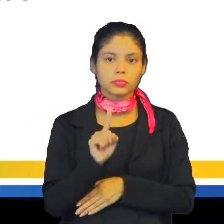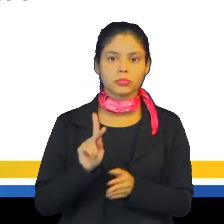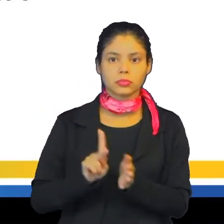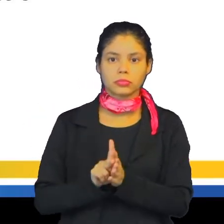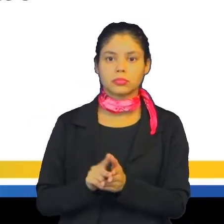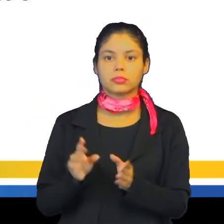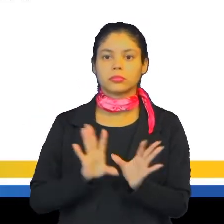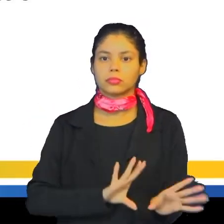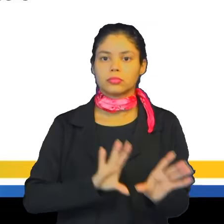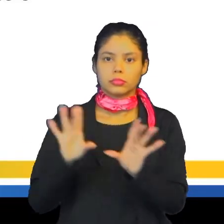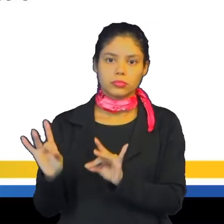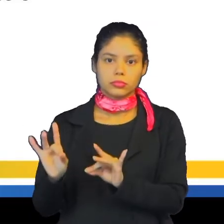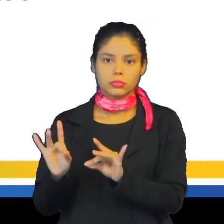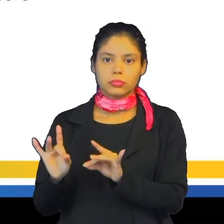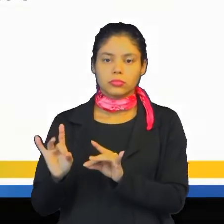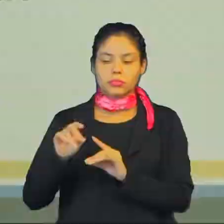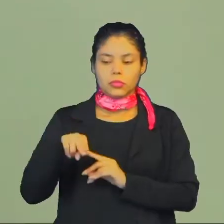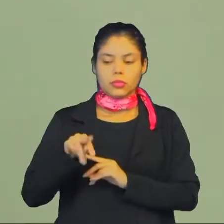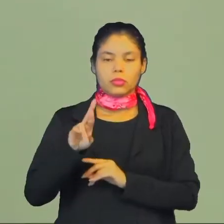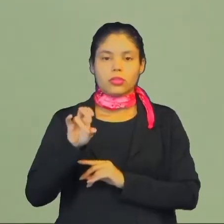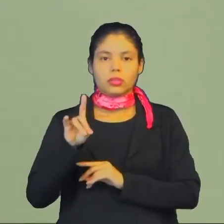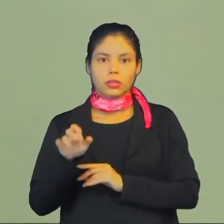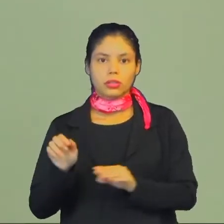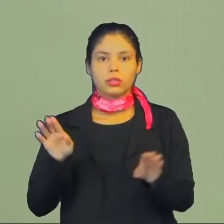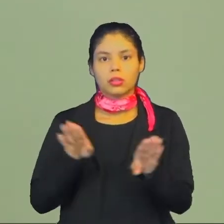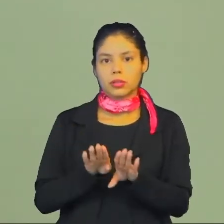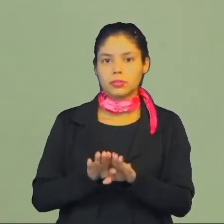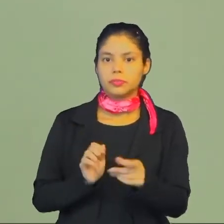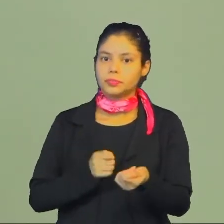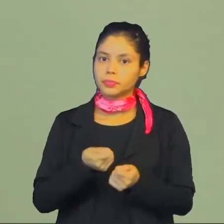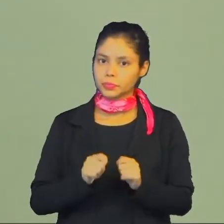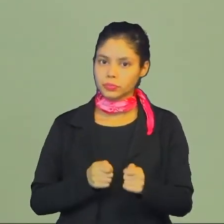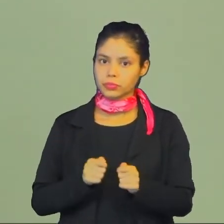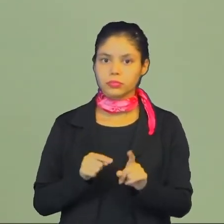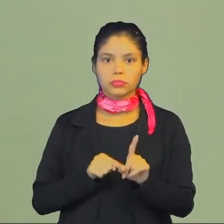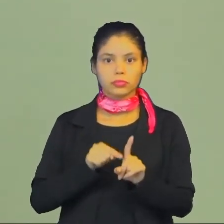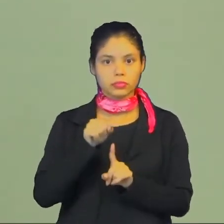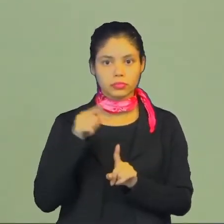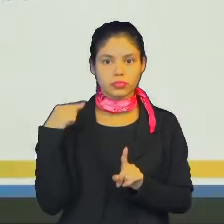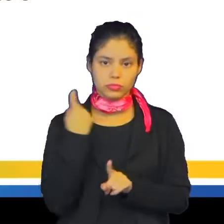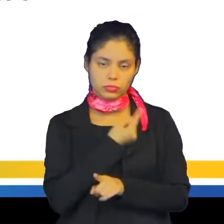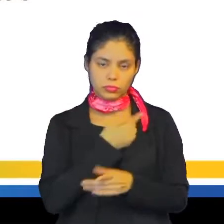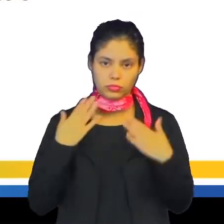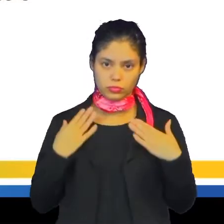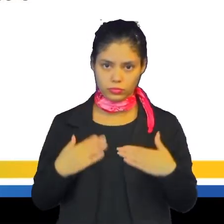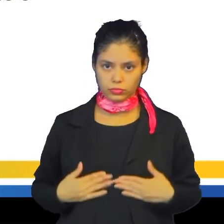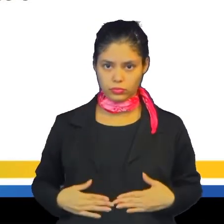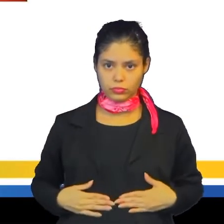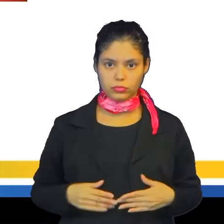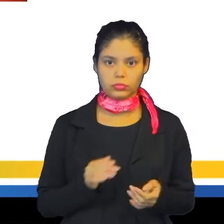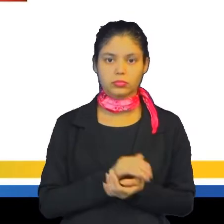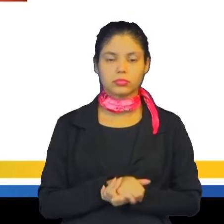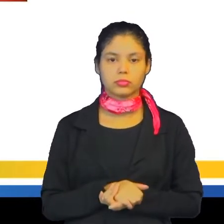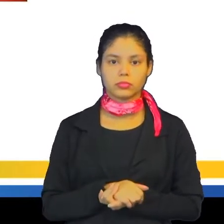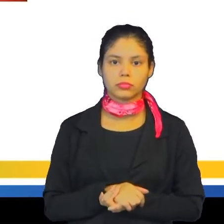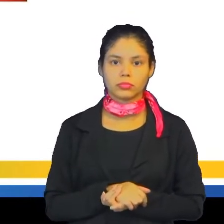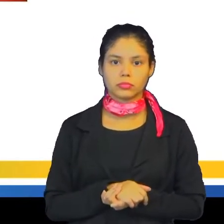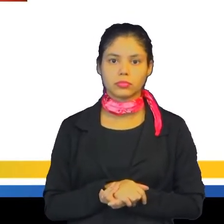aí nutrientes, eletrólitos, né? E também controlar a temperatura corporal do nosso corpo.